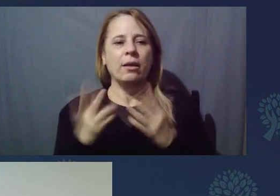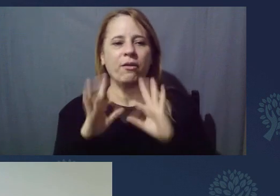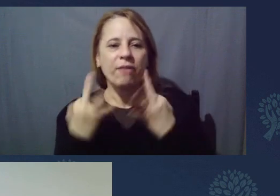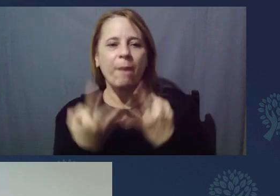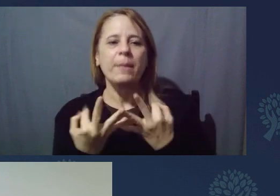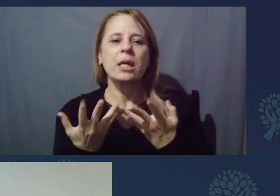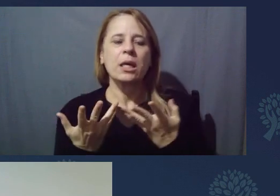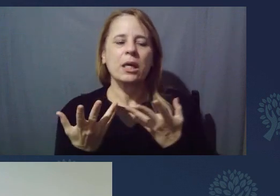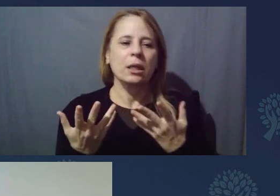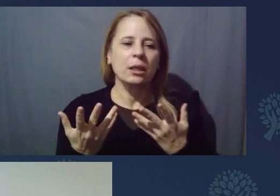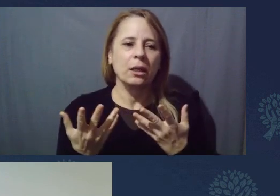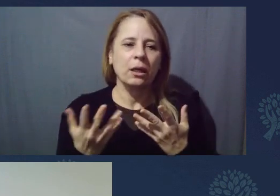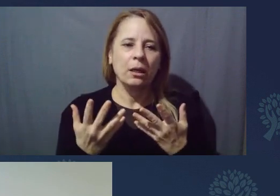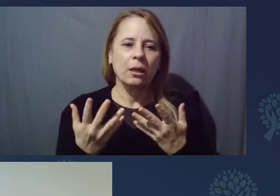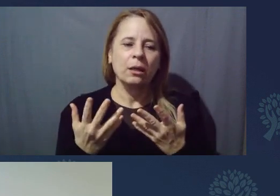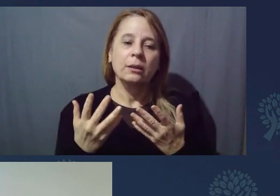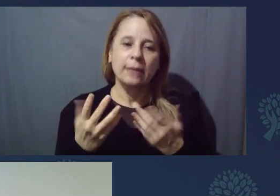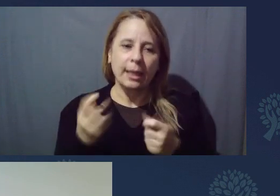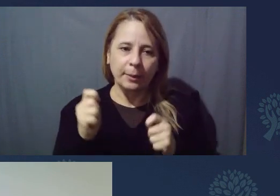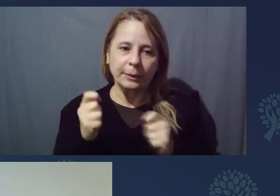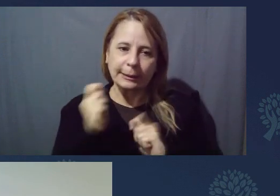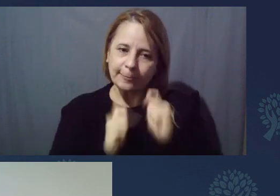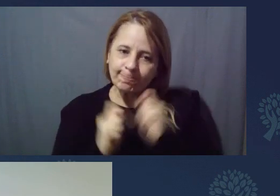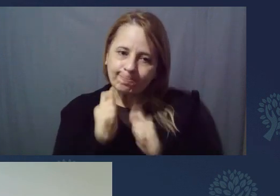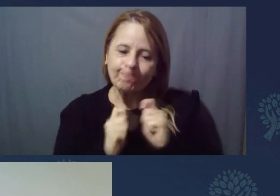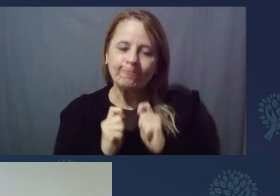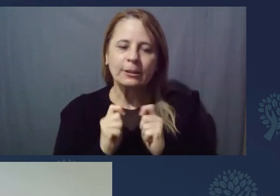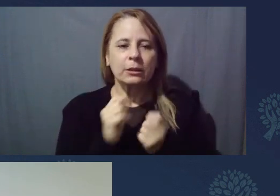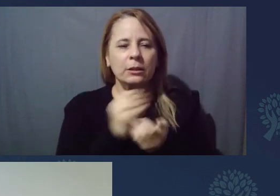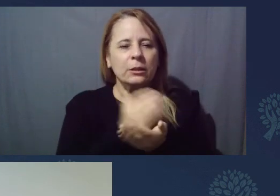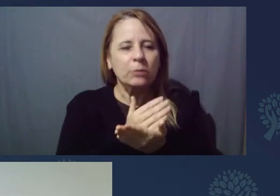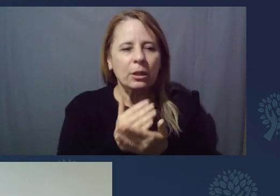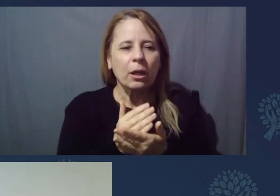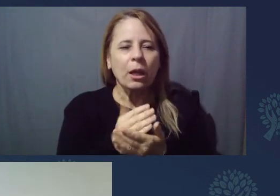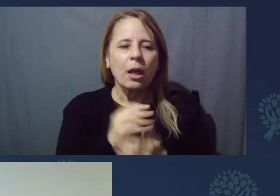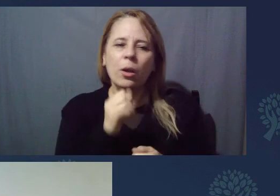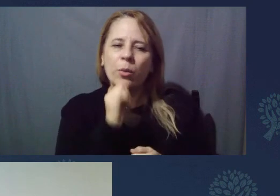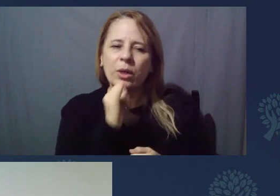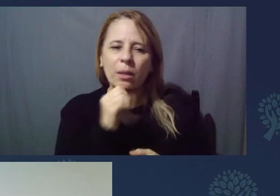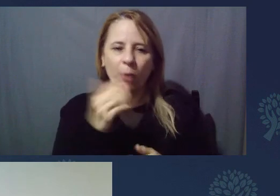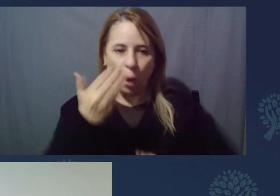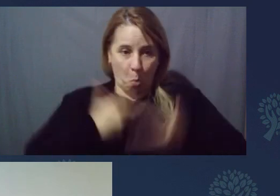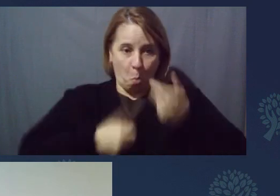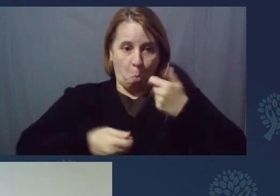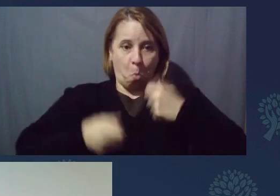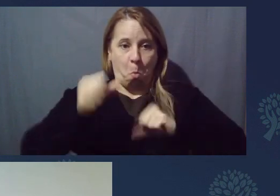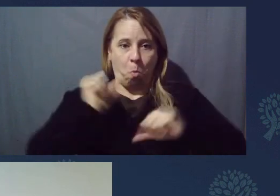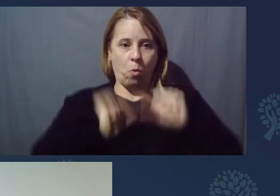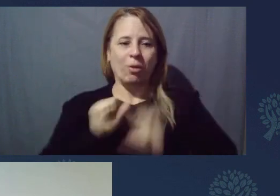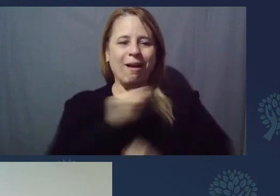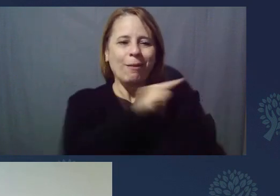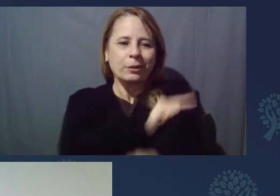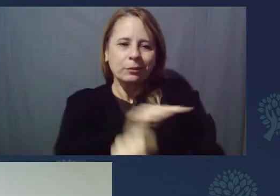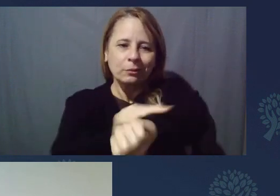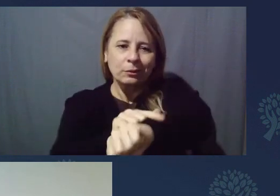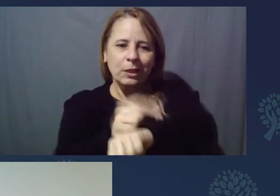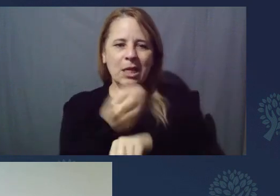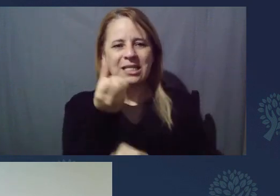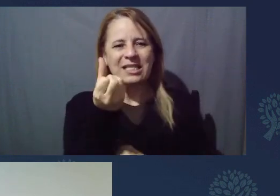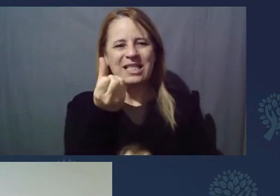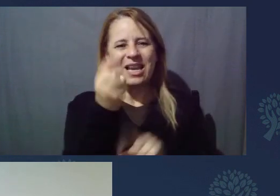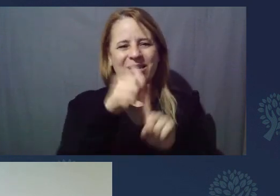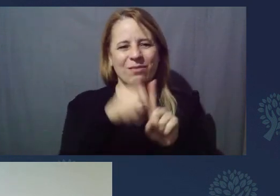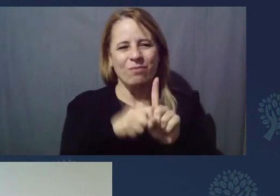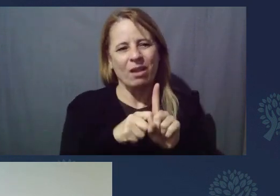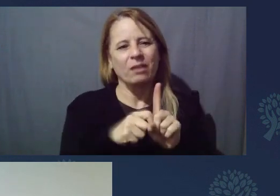no começo é difícil. Então, pensem bem, toda vez que eu quero mudar meu comportamento, 6 meses é o tempo que eu tenho que